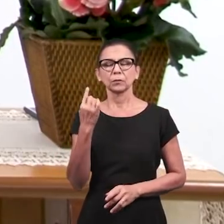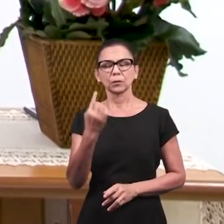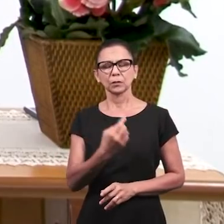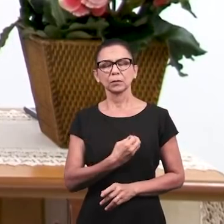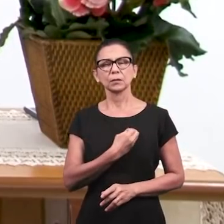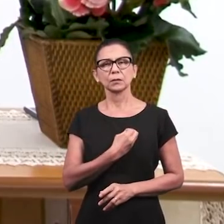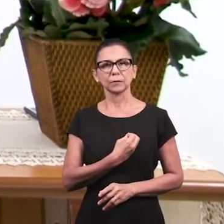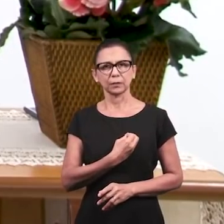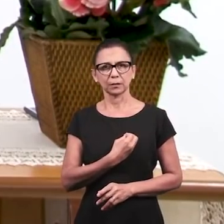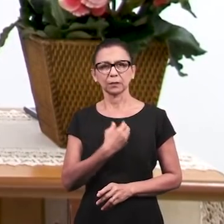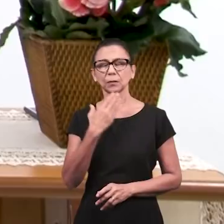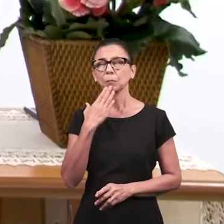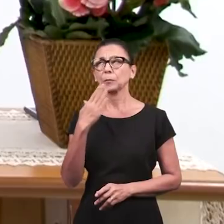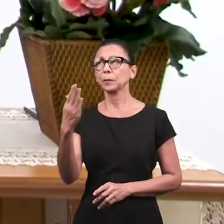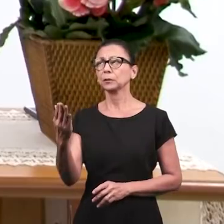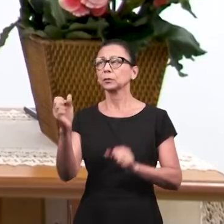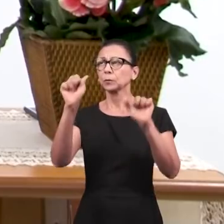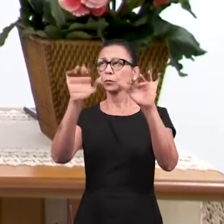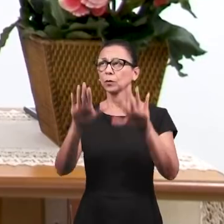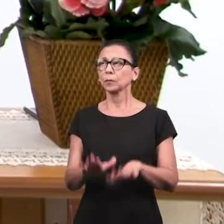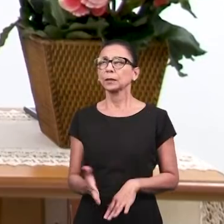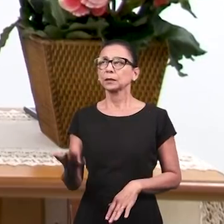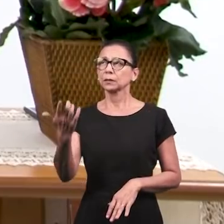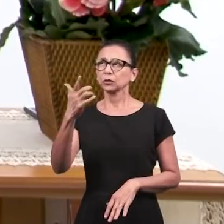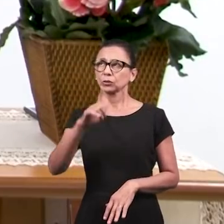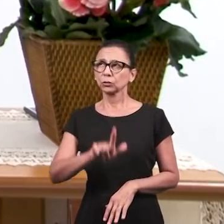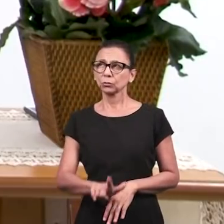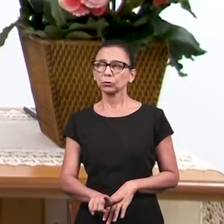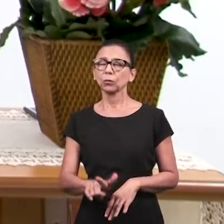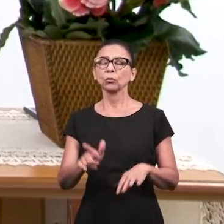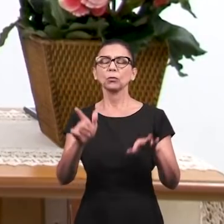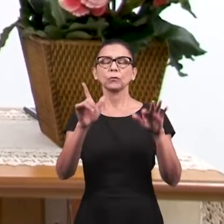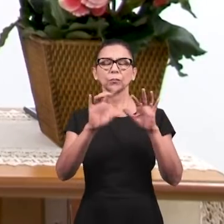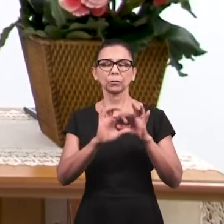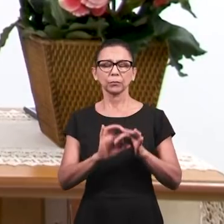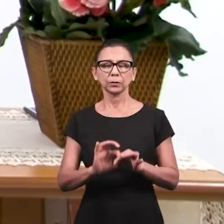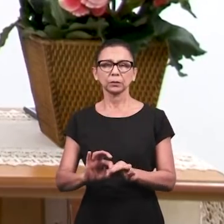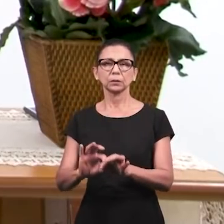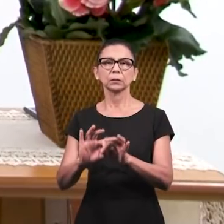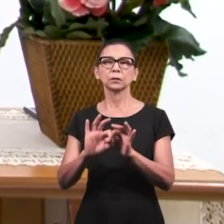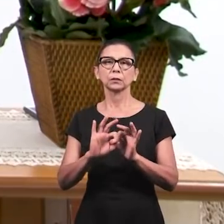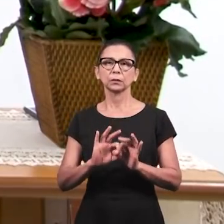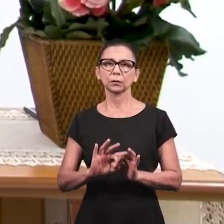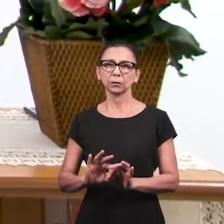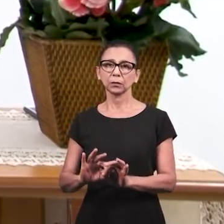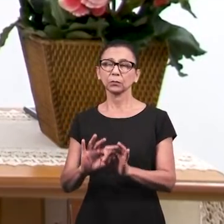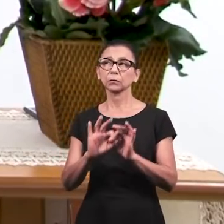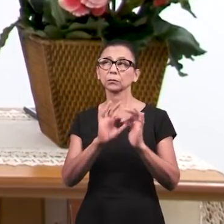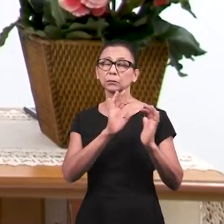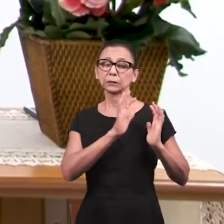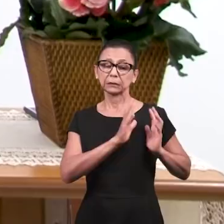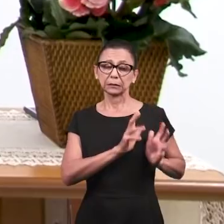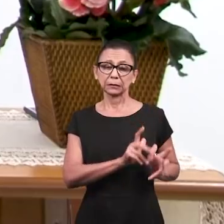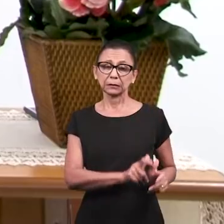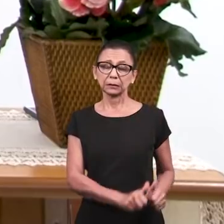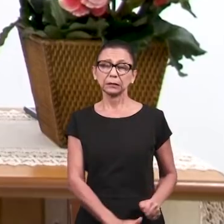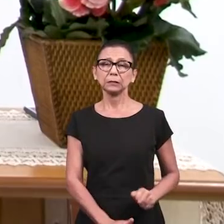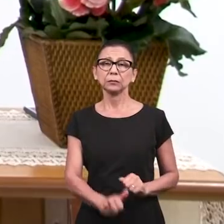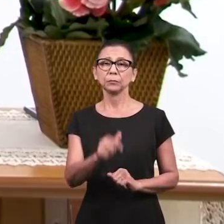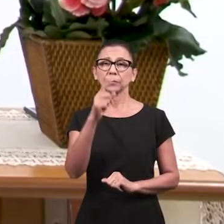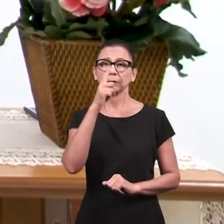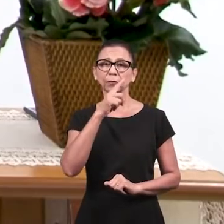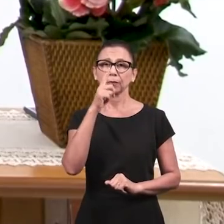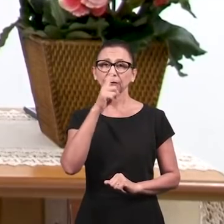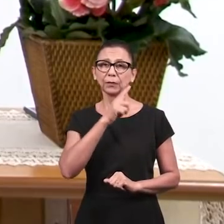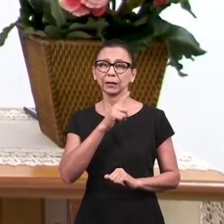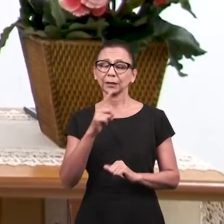vida e pedimos, Senhor, renova a Tua bênção sobre cada um de nós, nos dando comunhão contigo, limpando, Senhor, o nosso coração